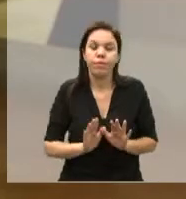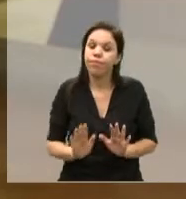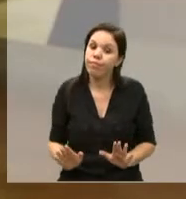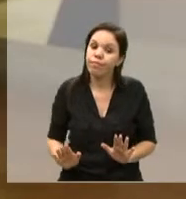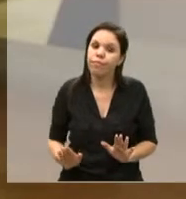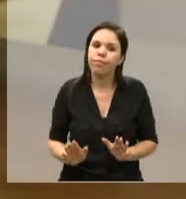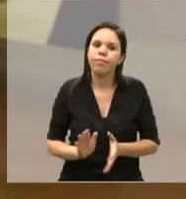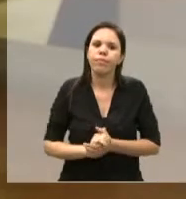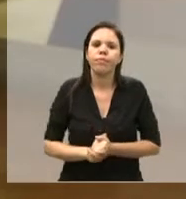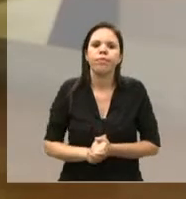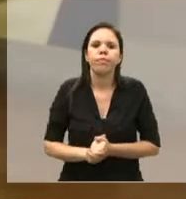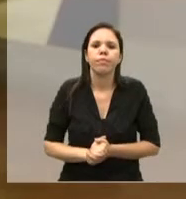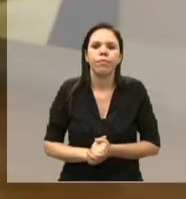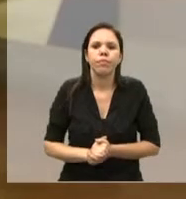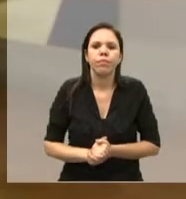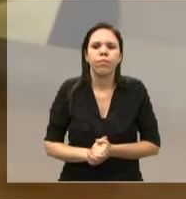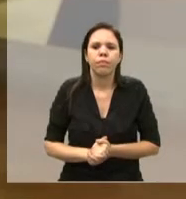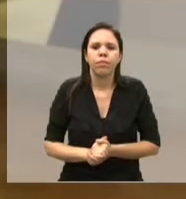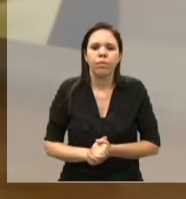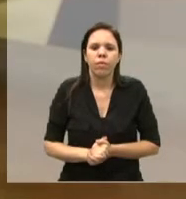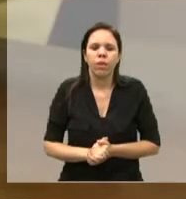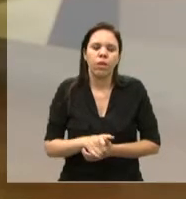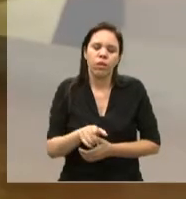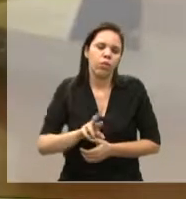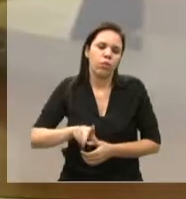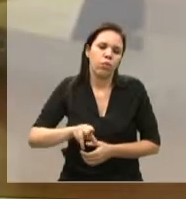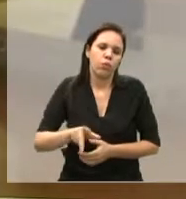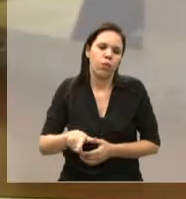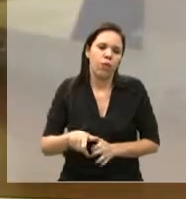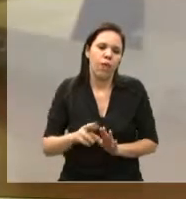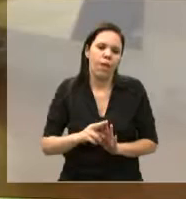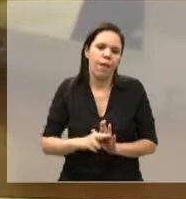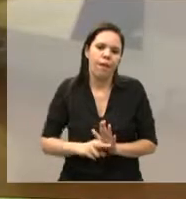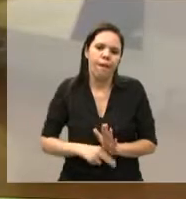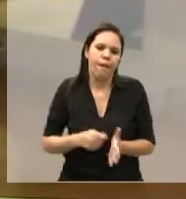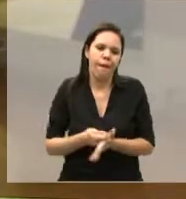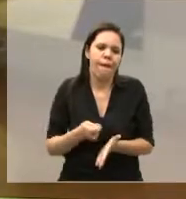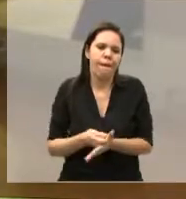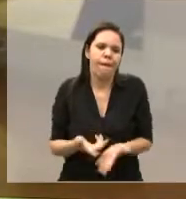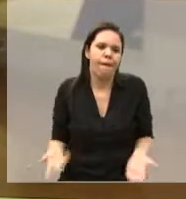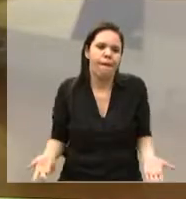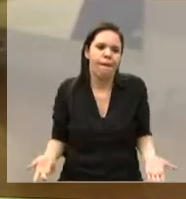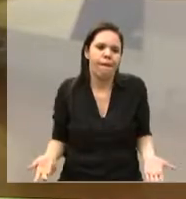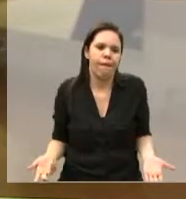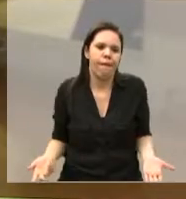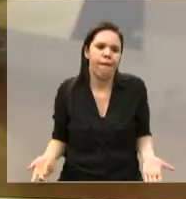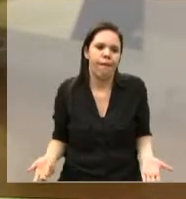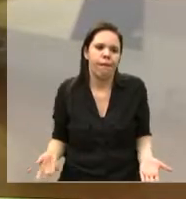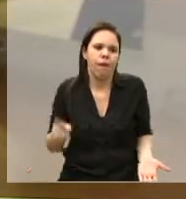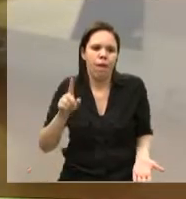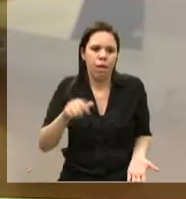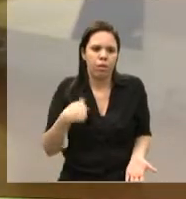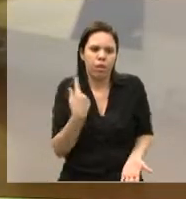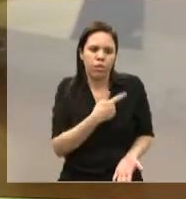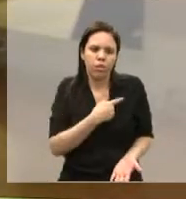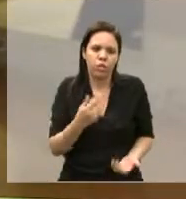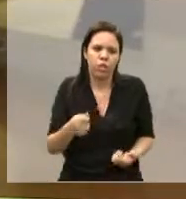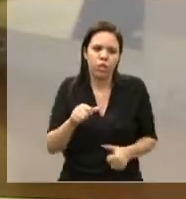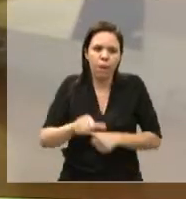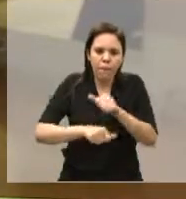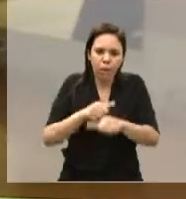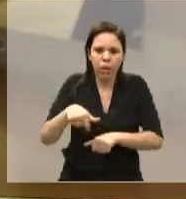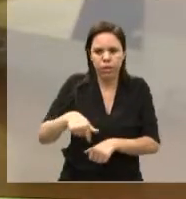Mas, por outro lado, isso não é uma regra. E eu acho que isso é o que a gente tem que quebrar no